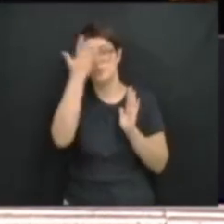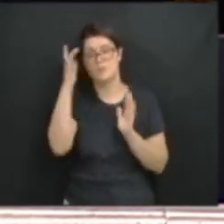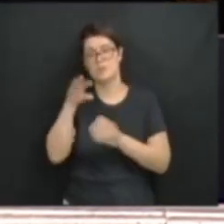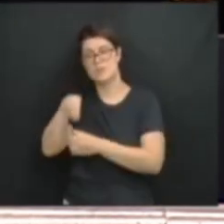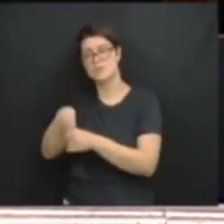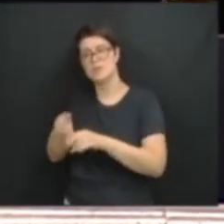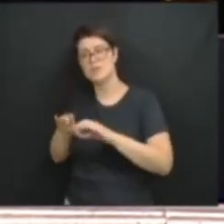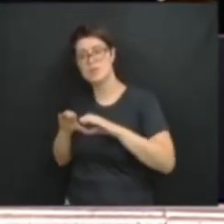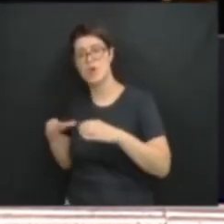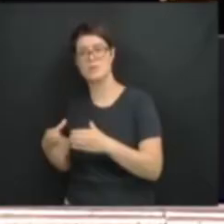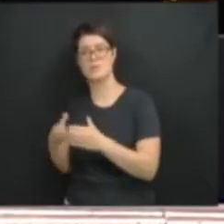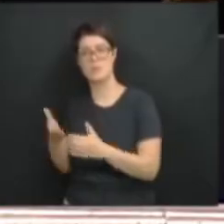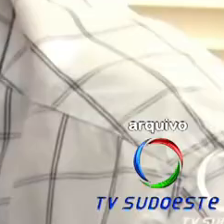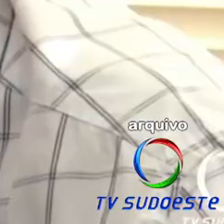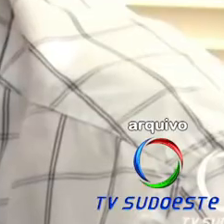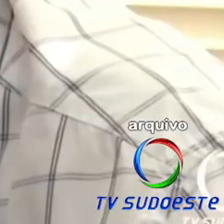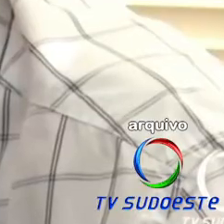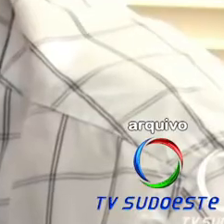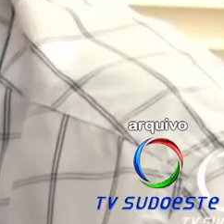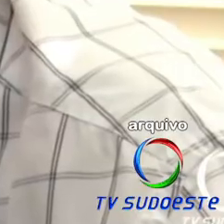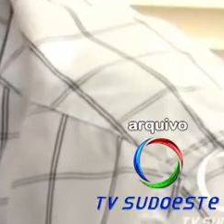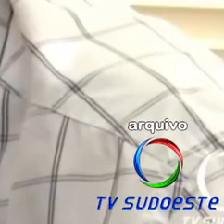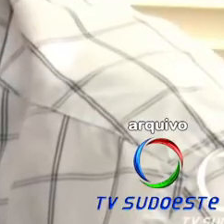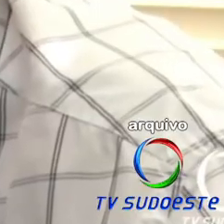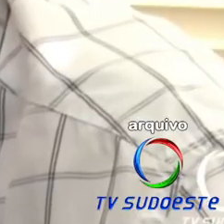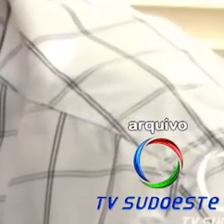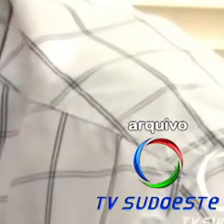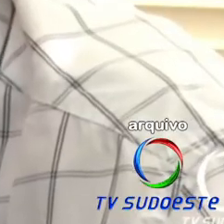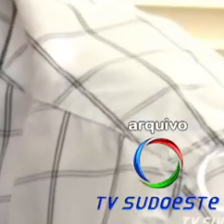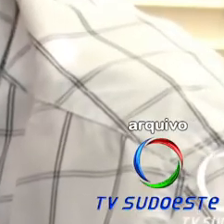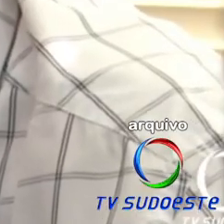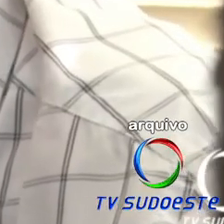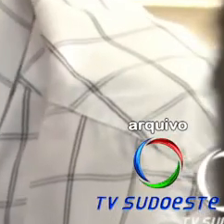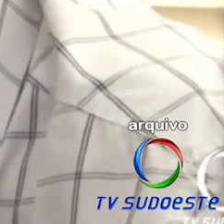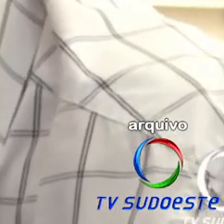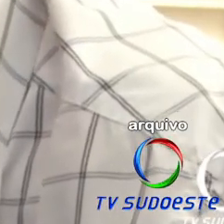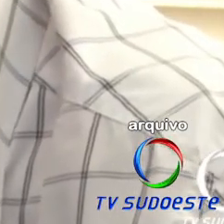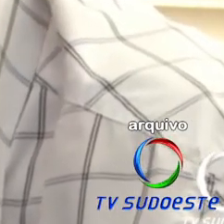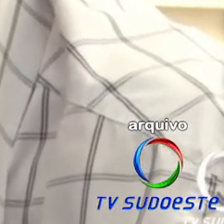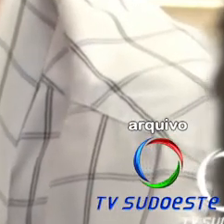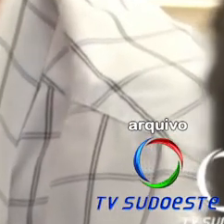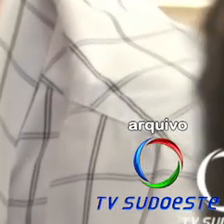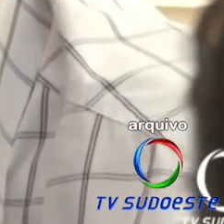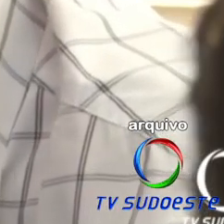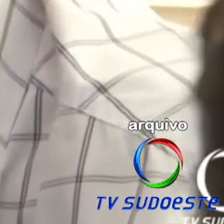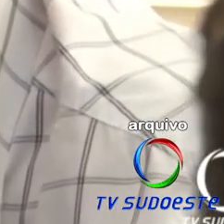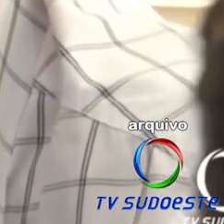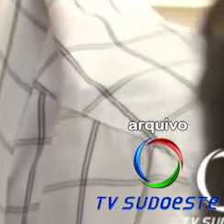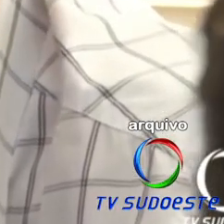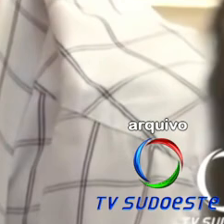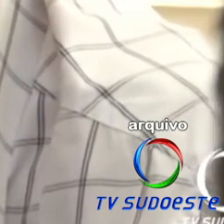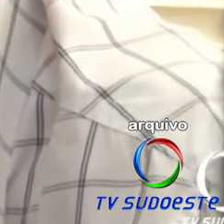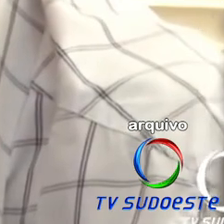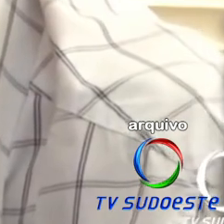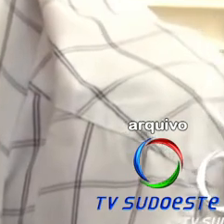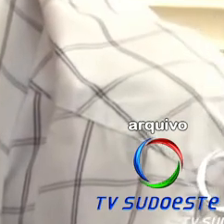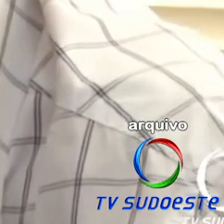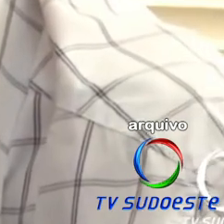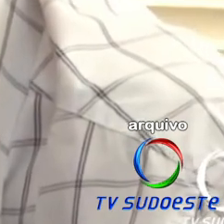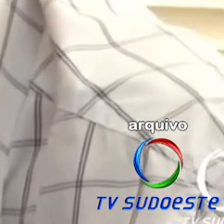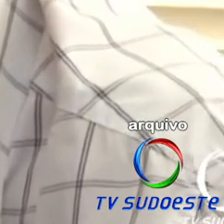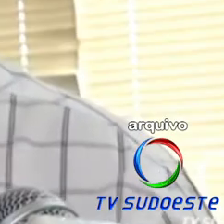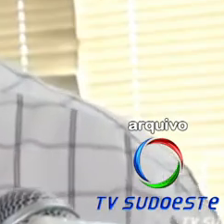assim composta por telefone Augustinho zuque disse a TV Sudoeste que vai aguardar o posicionamento